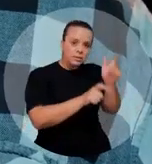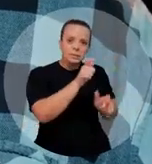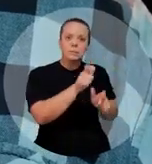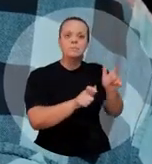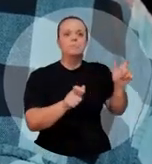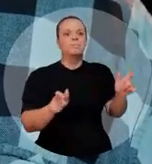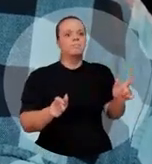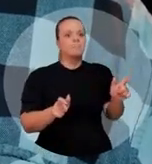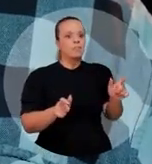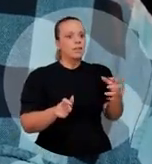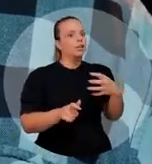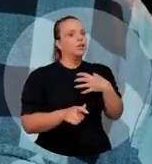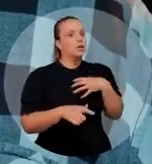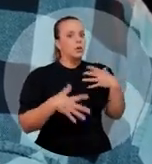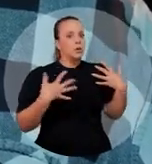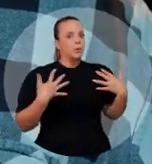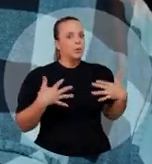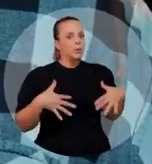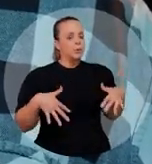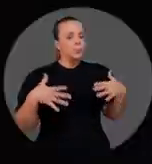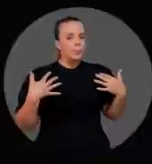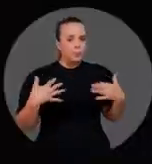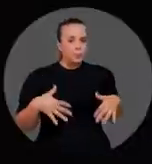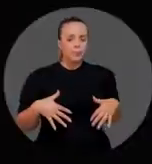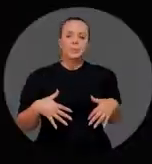personagens profundos.